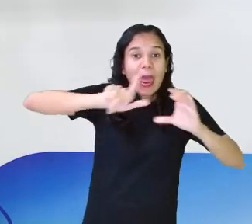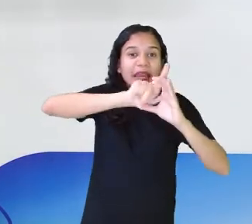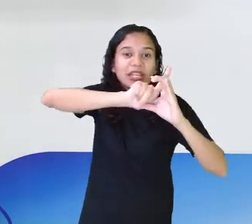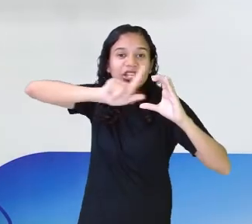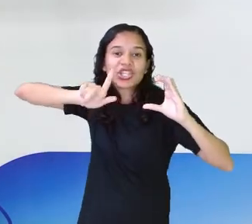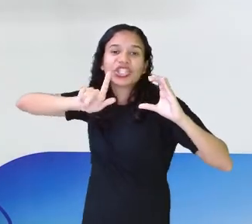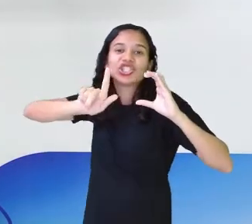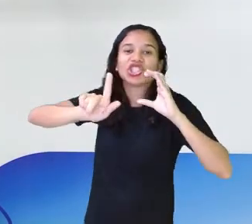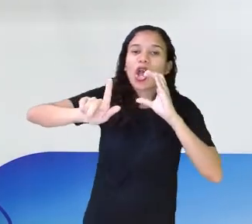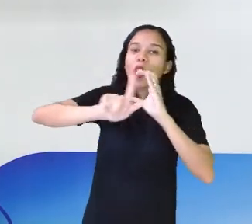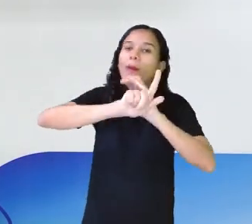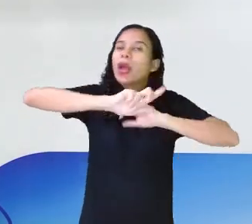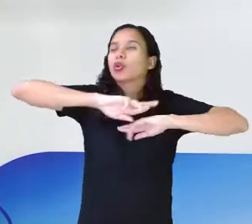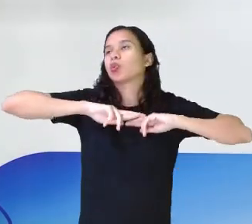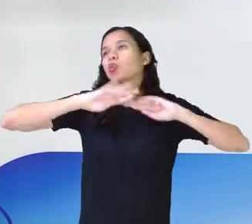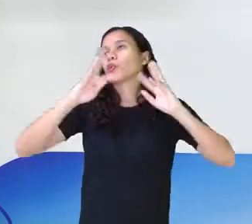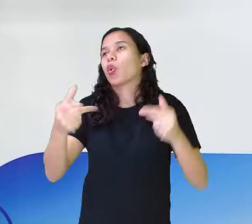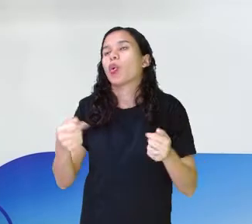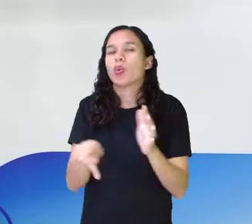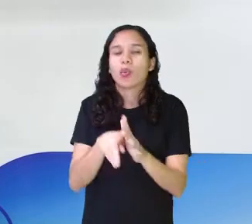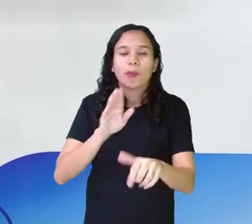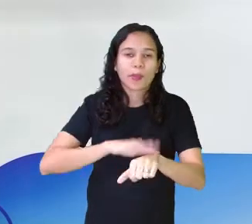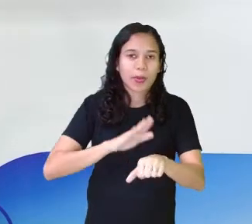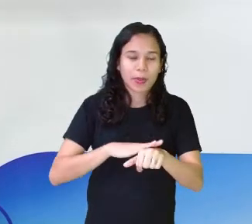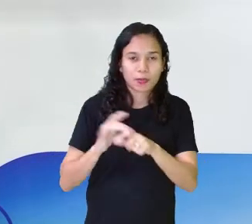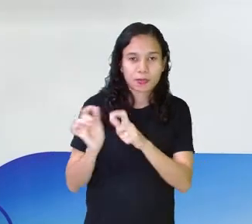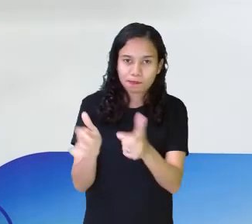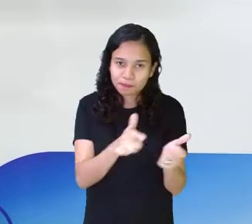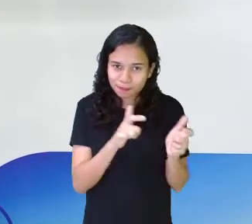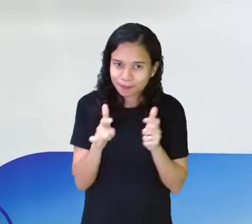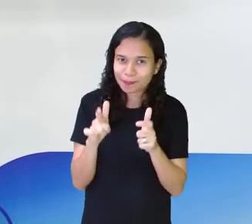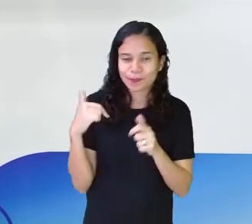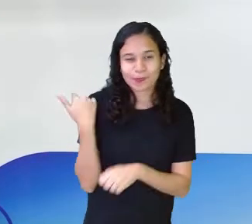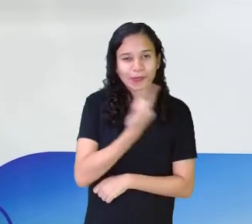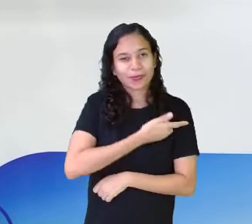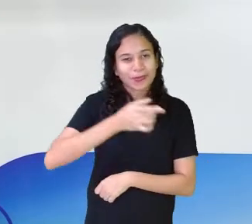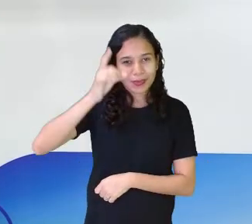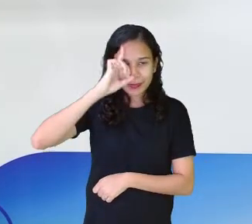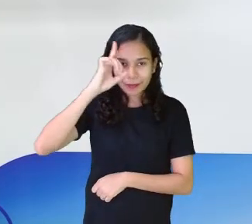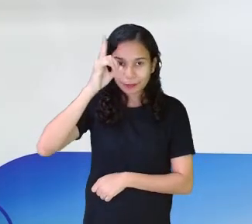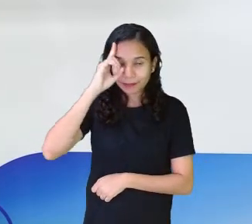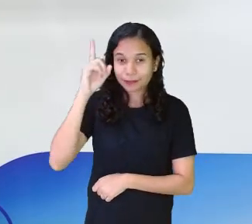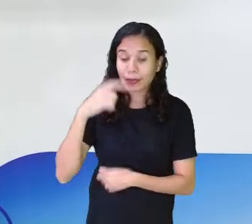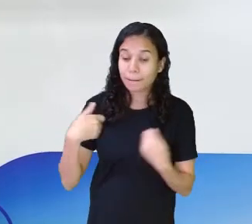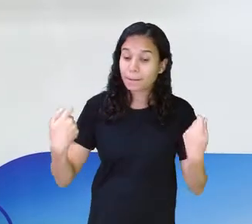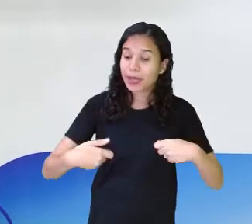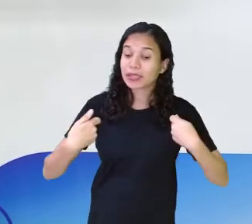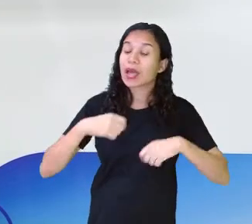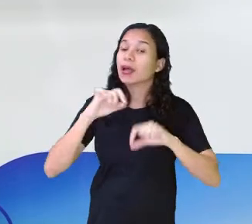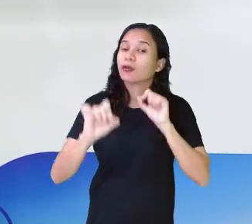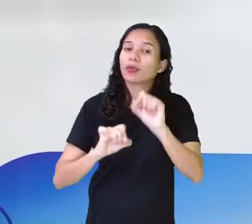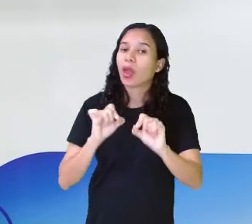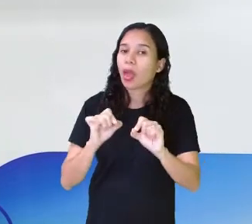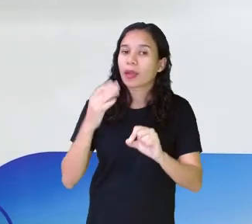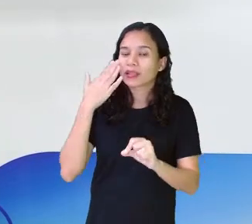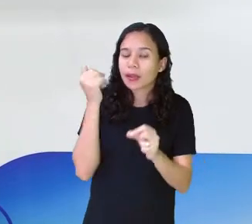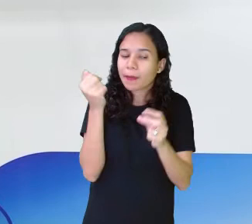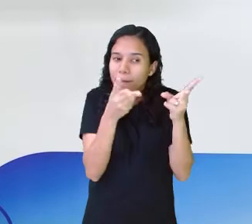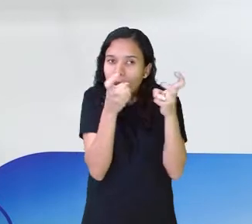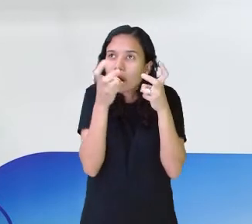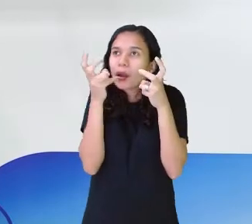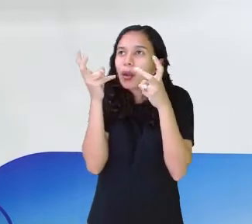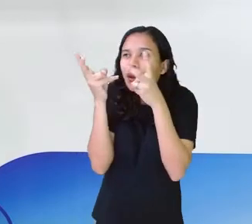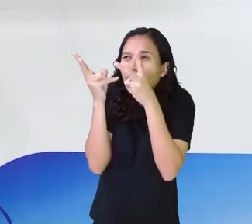figuras planas em todos os momentos e em todos os lugares no nosso cotidiano. A gente só precisa saber